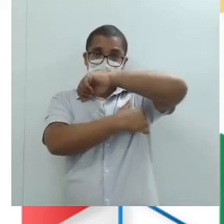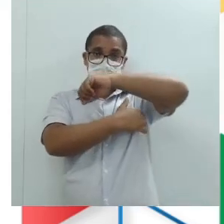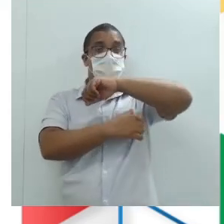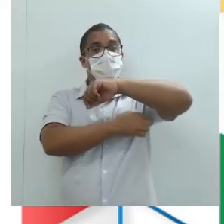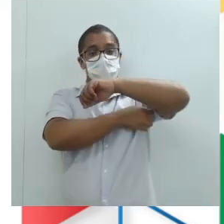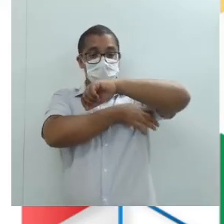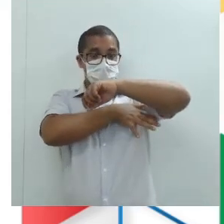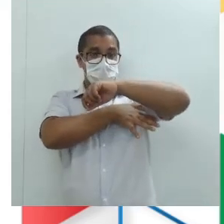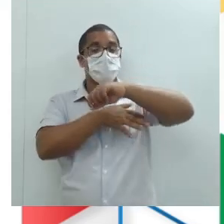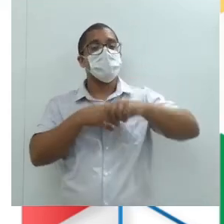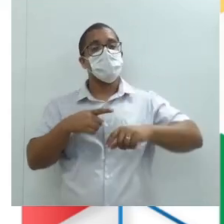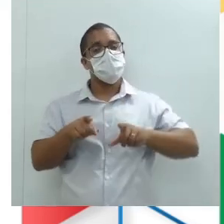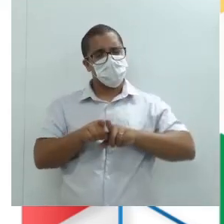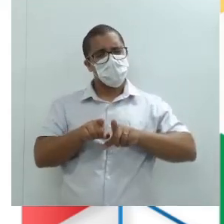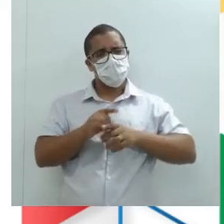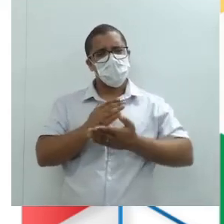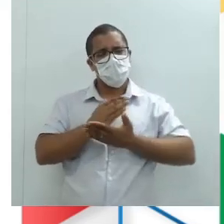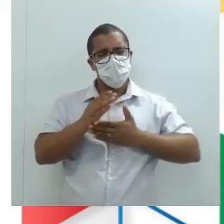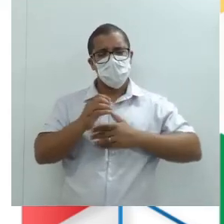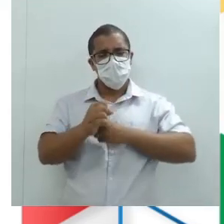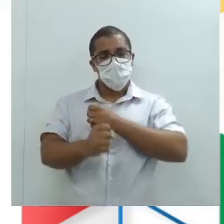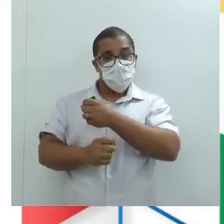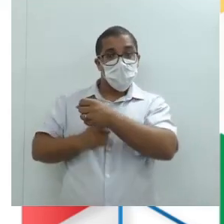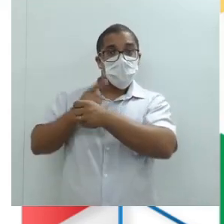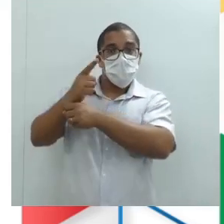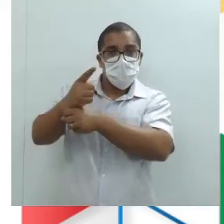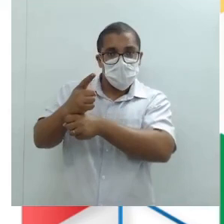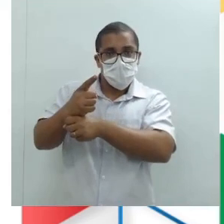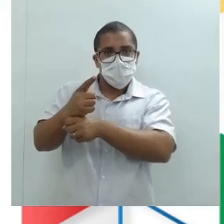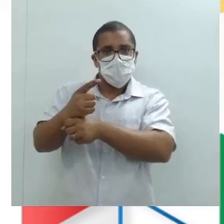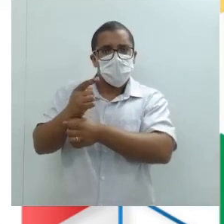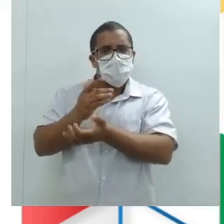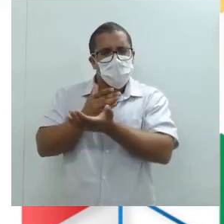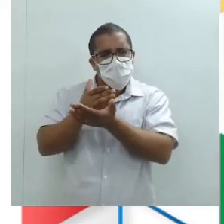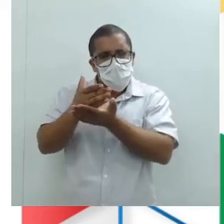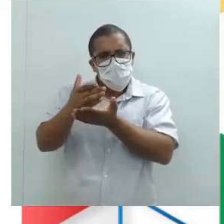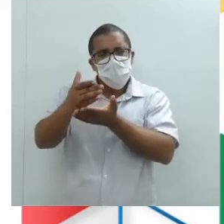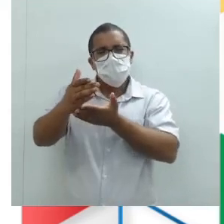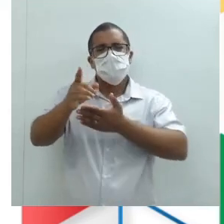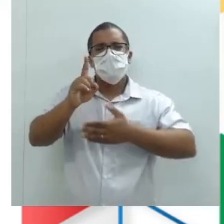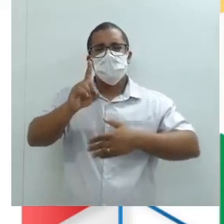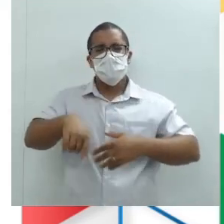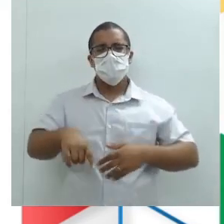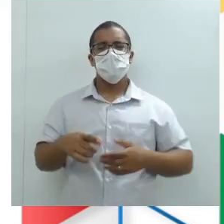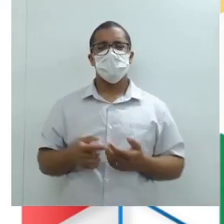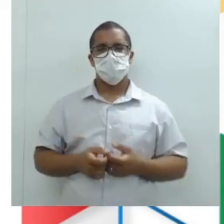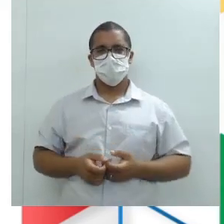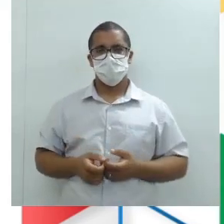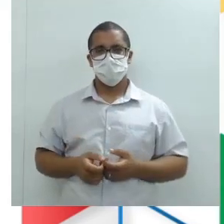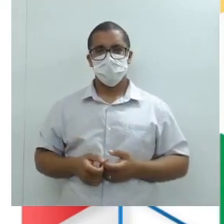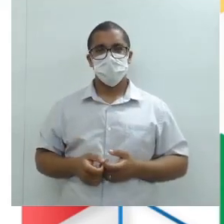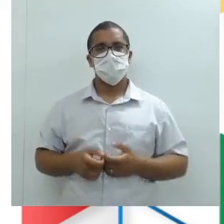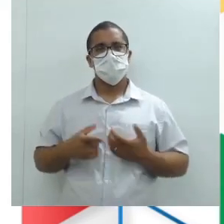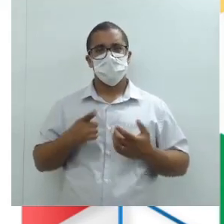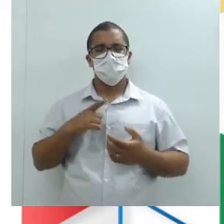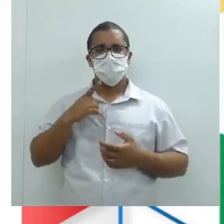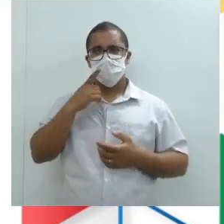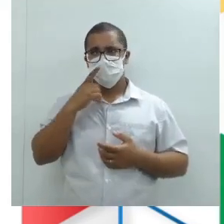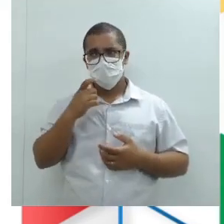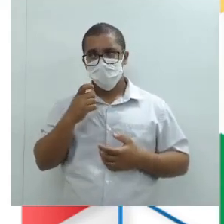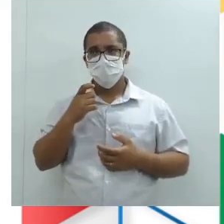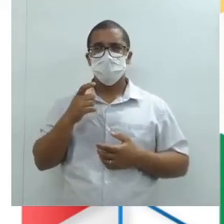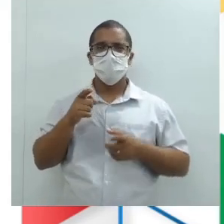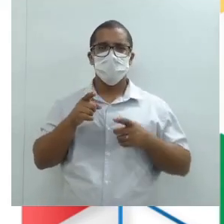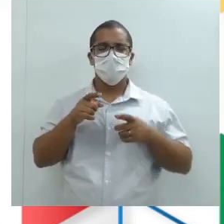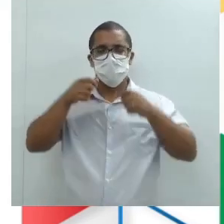que geralmente no ano após os ali que a gente chama os pelos pubianos, né? Que tem o cheiro, tem o